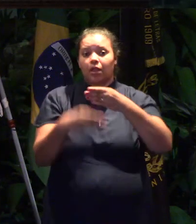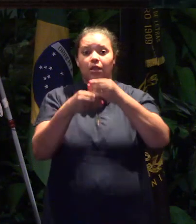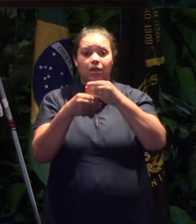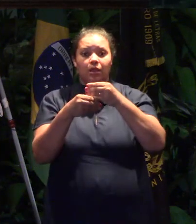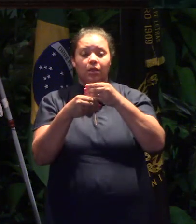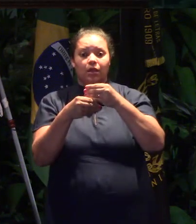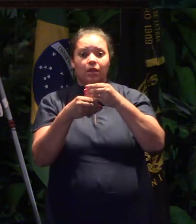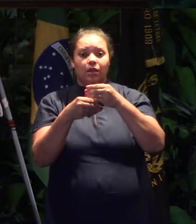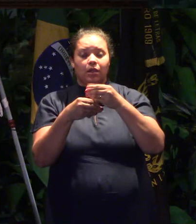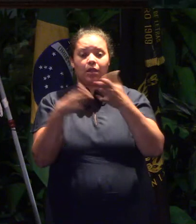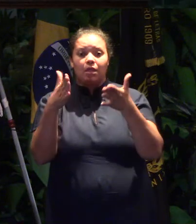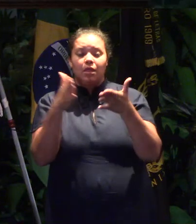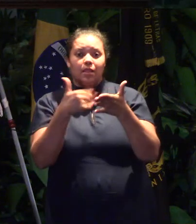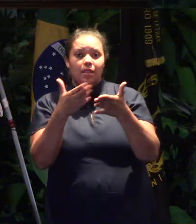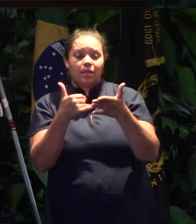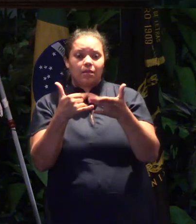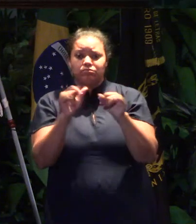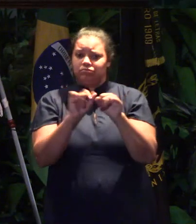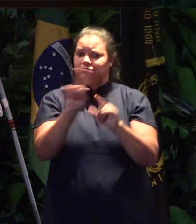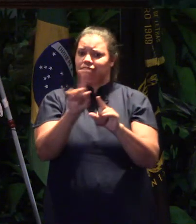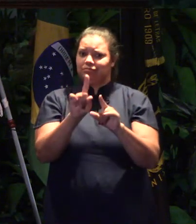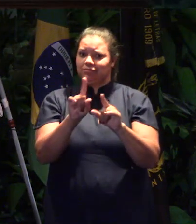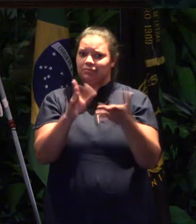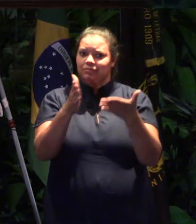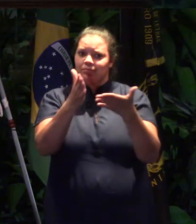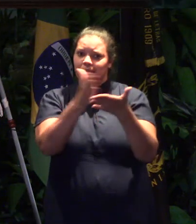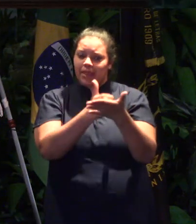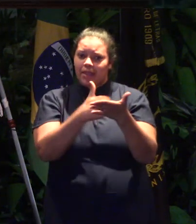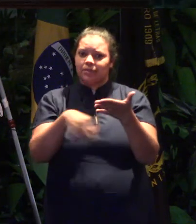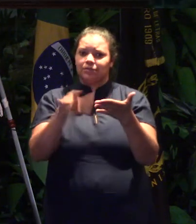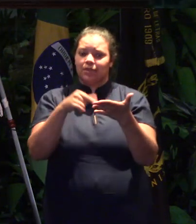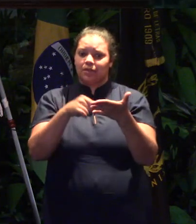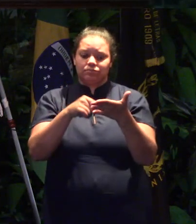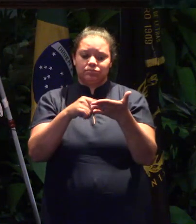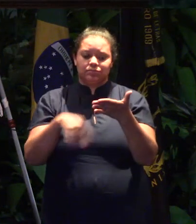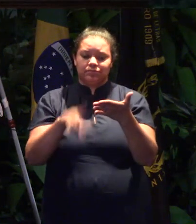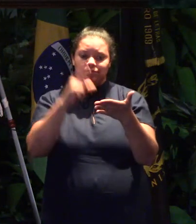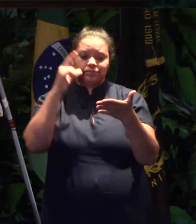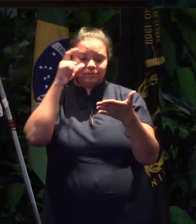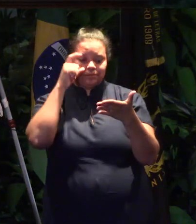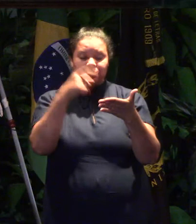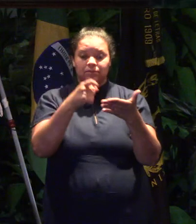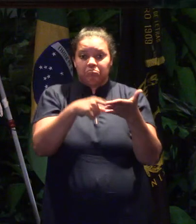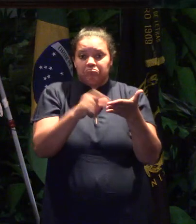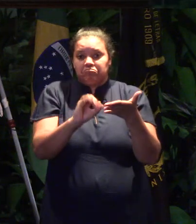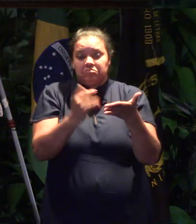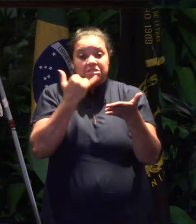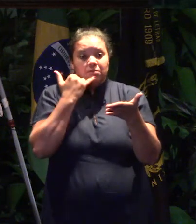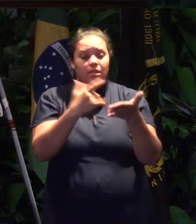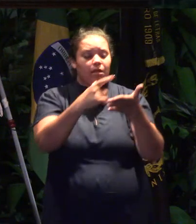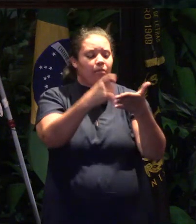eu fotografo, um livro eu não faço isso, mas uma página que me entregarem, assim, eu fotografo e o celular lê para mim,